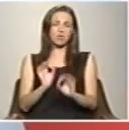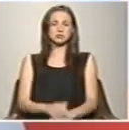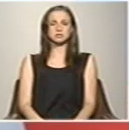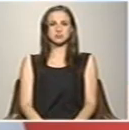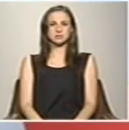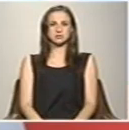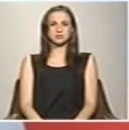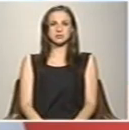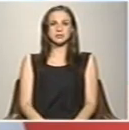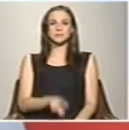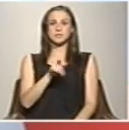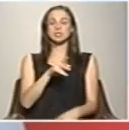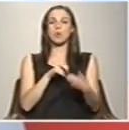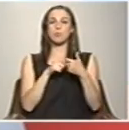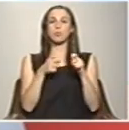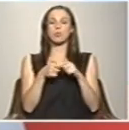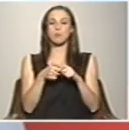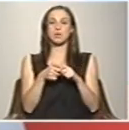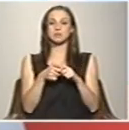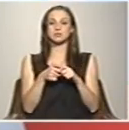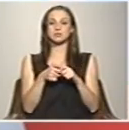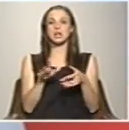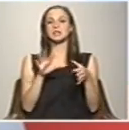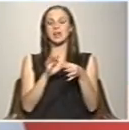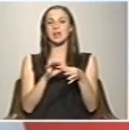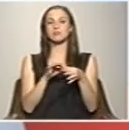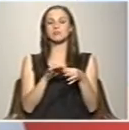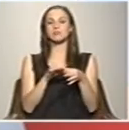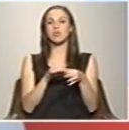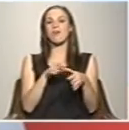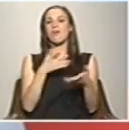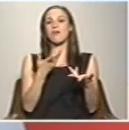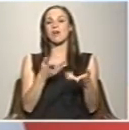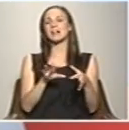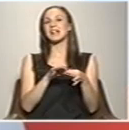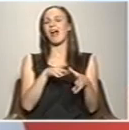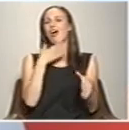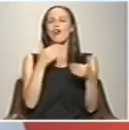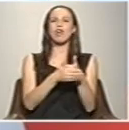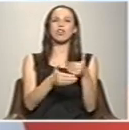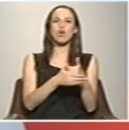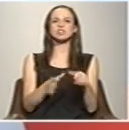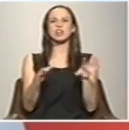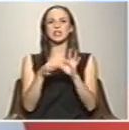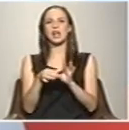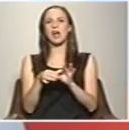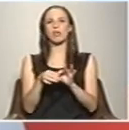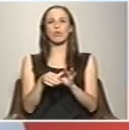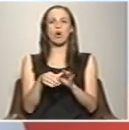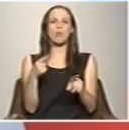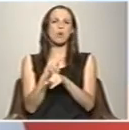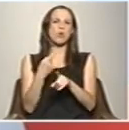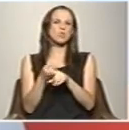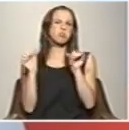foi durante muito tempo um problema de associarmos, por exemplo, a velhice a uma situação de declínio, porque a velhice também era vista como